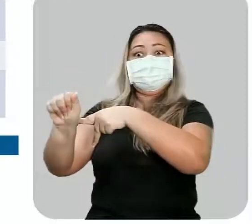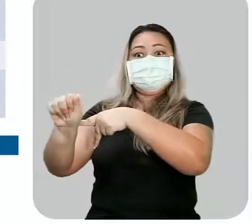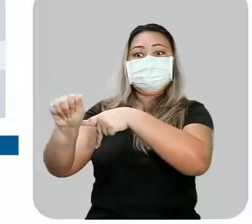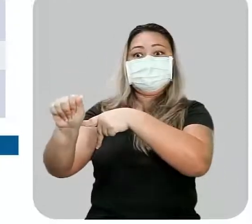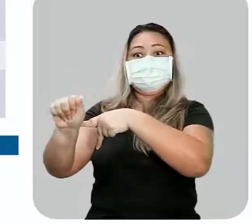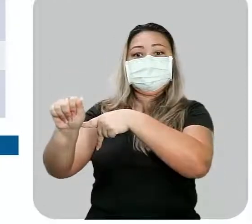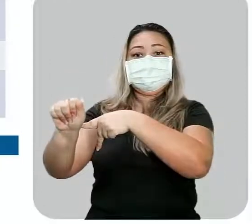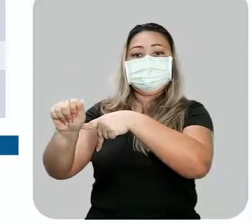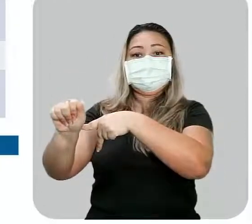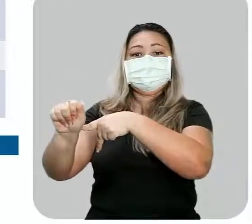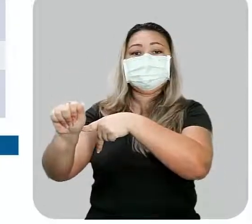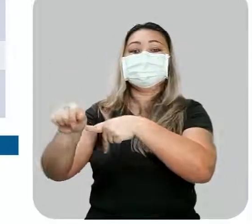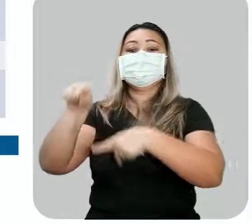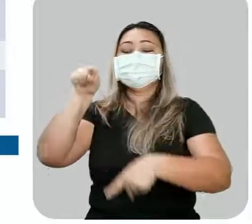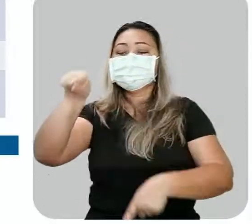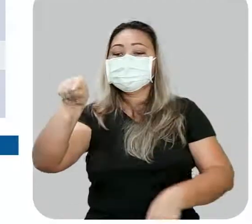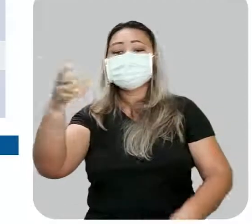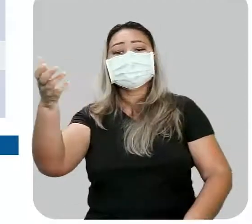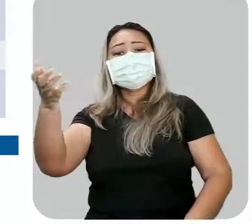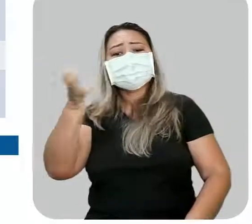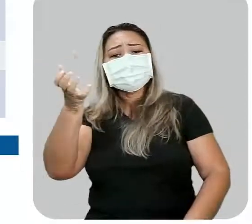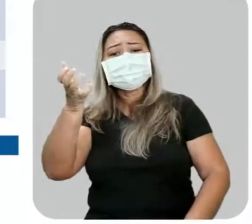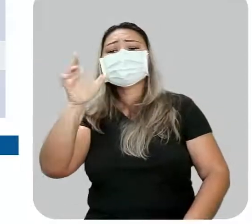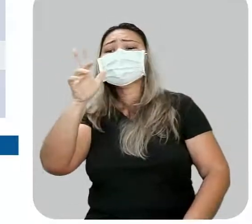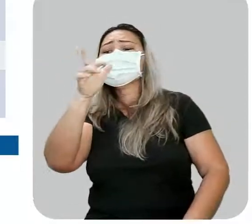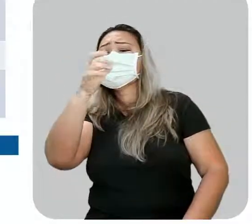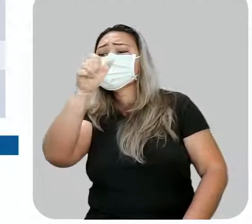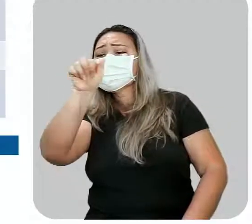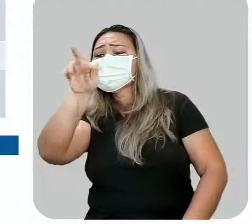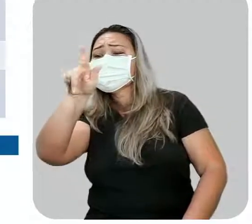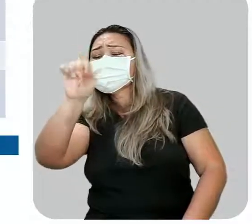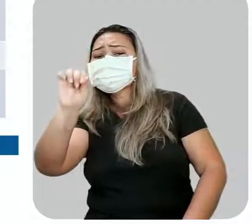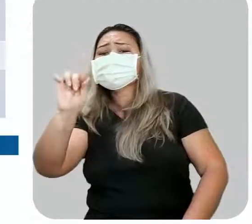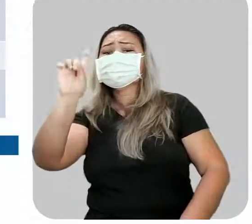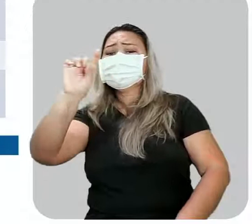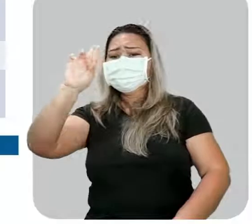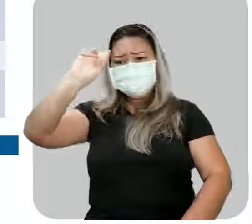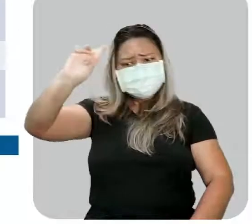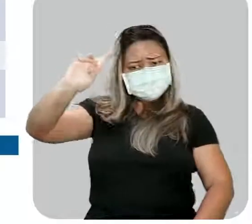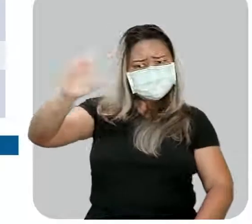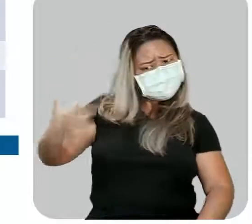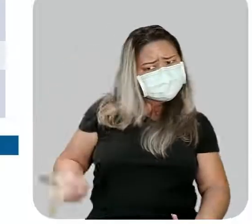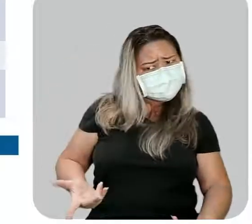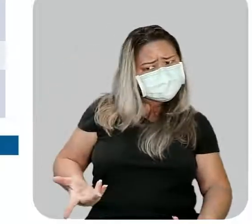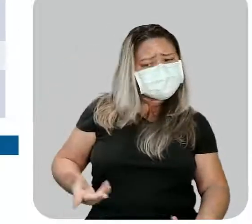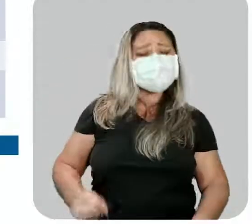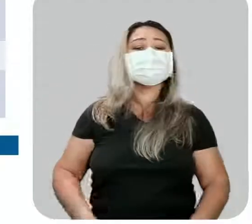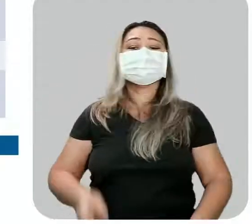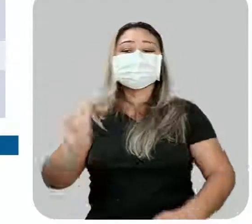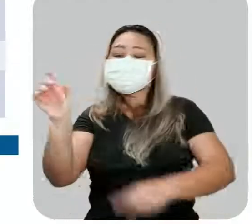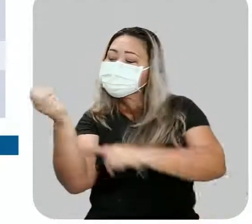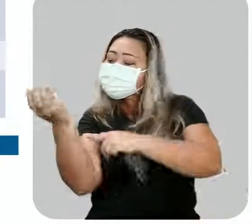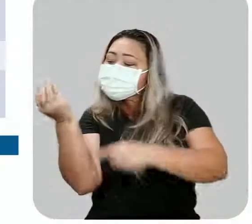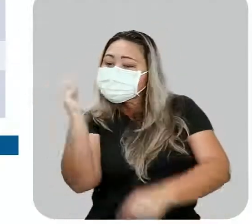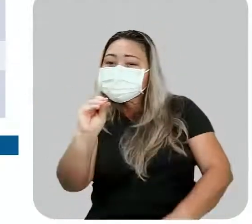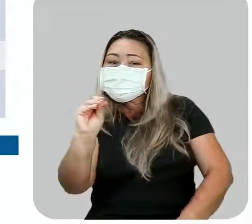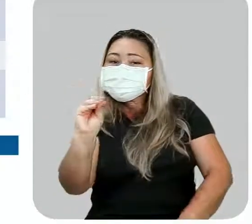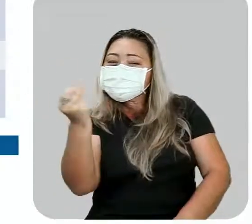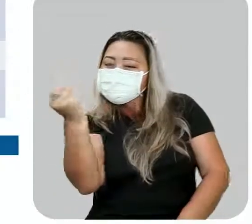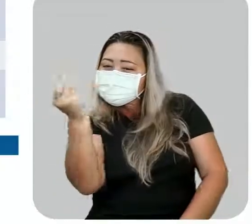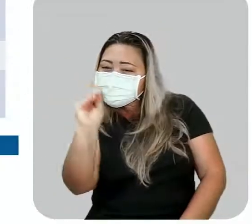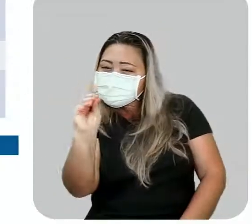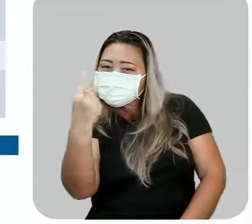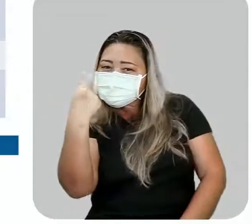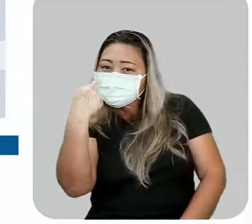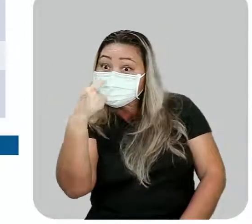a. Então, você aspirou ao cargo de diretor? Por isso aí que ficou, tá